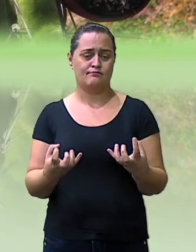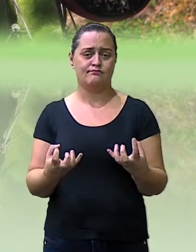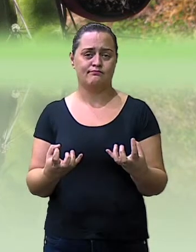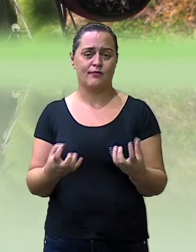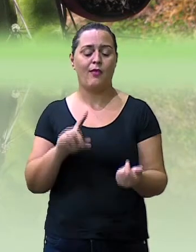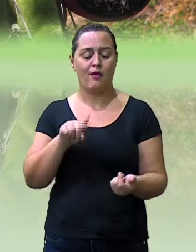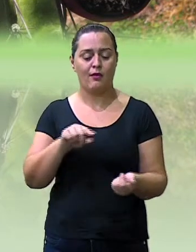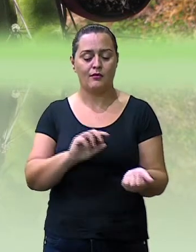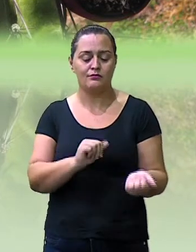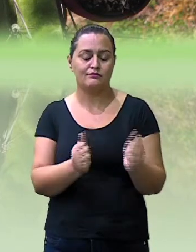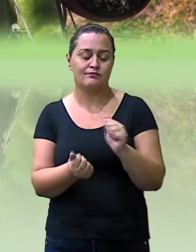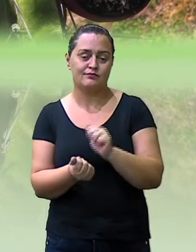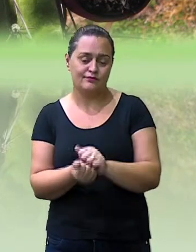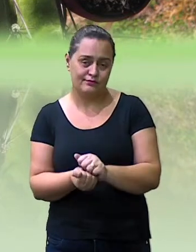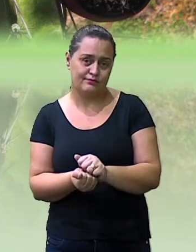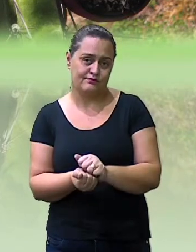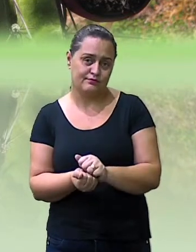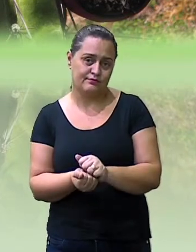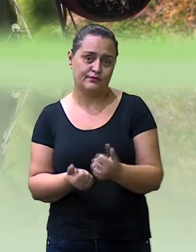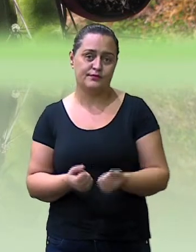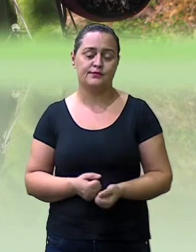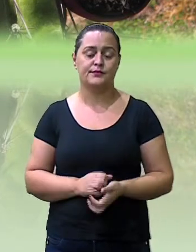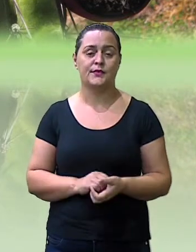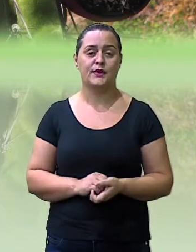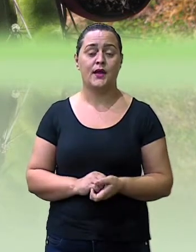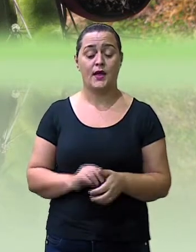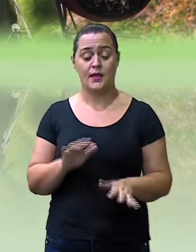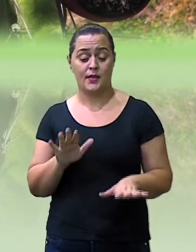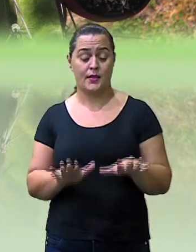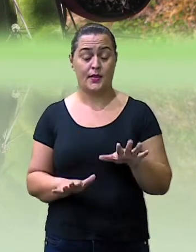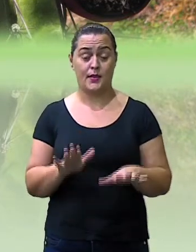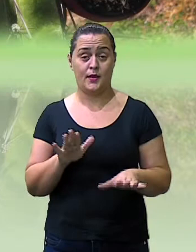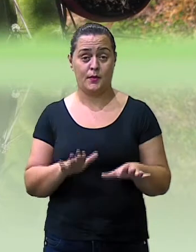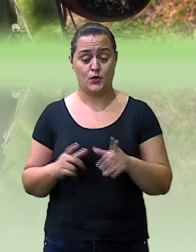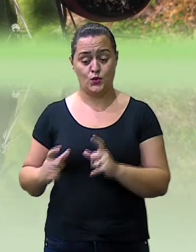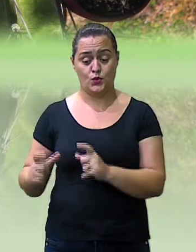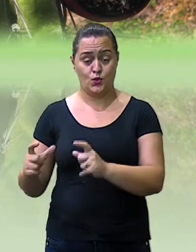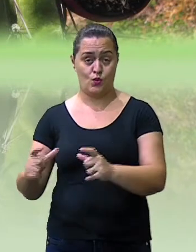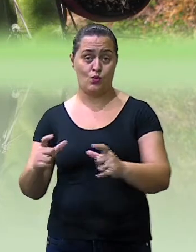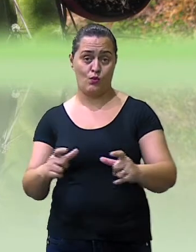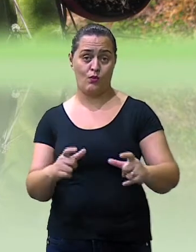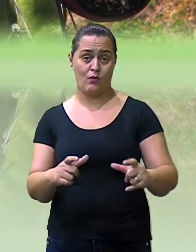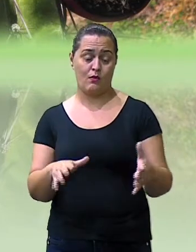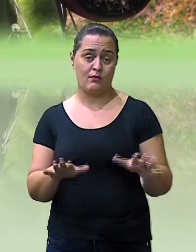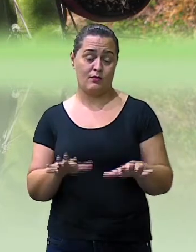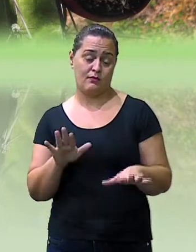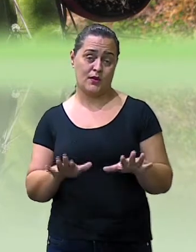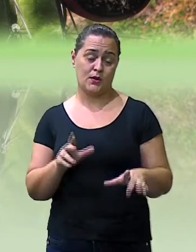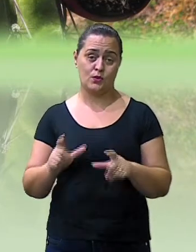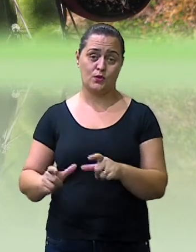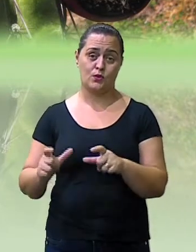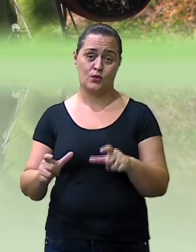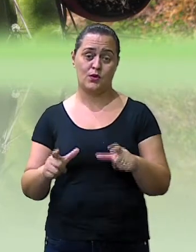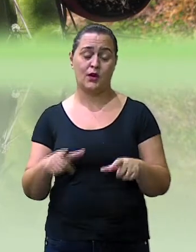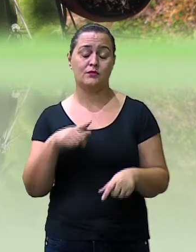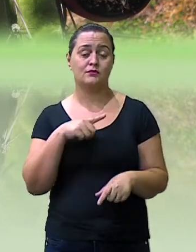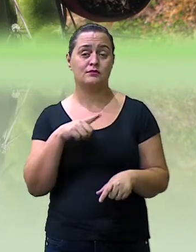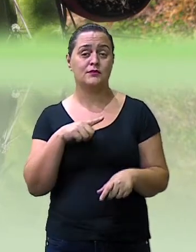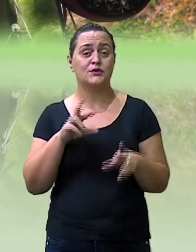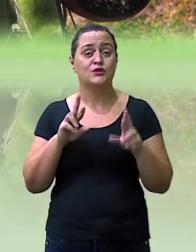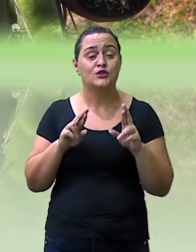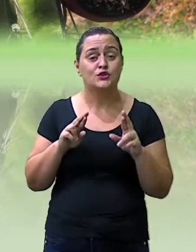inserido. Dependendo das condições naturais das áreas em que se encontram, apresentam